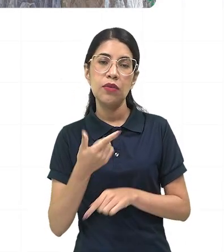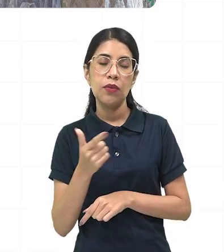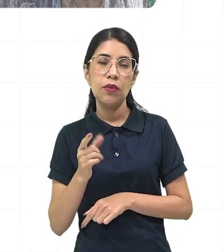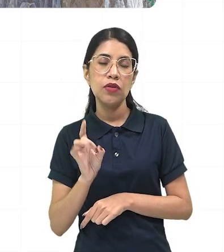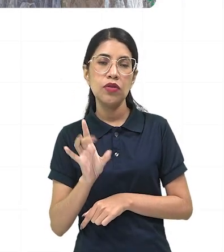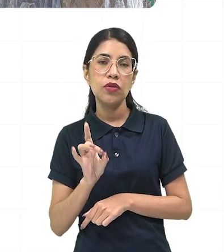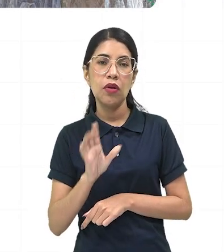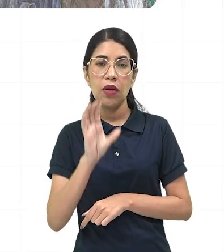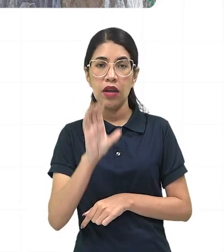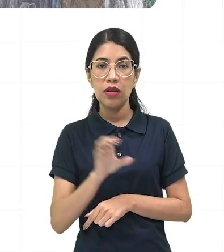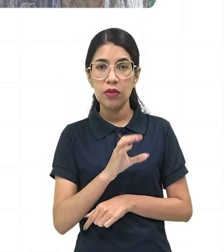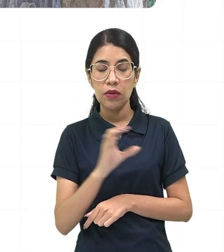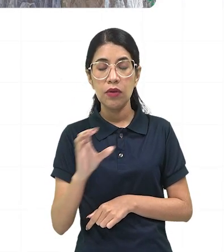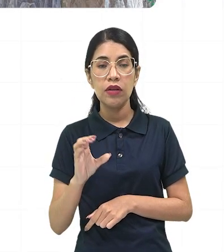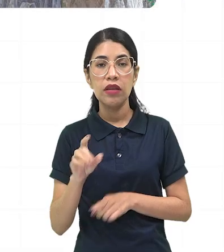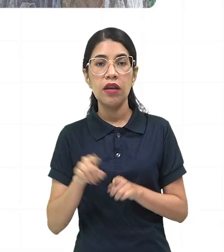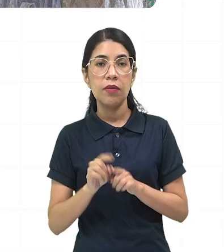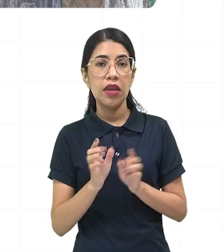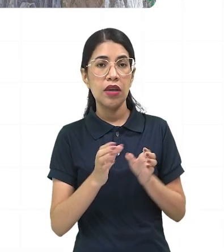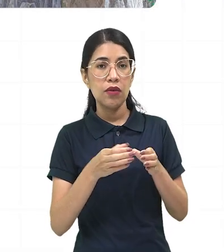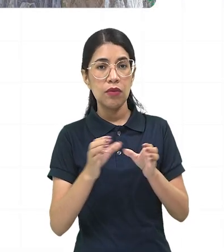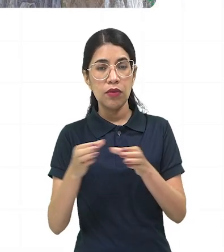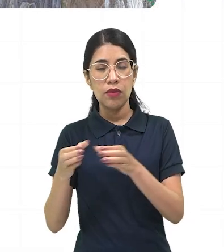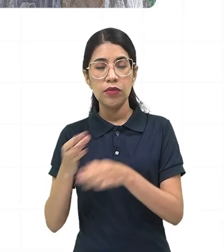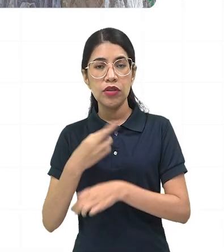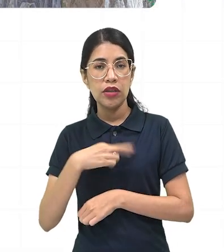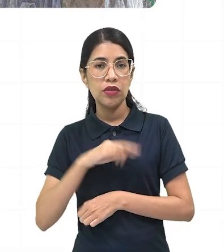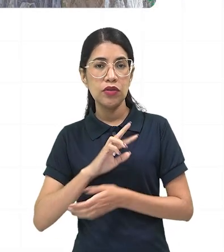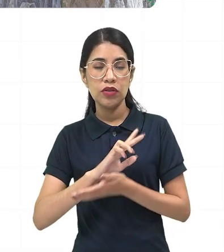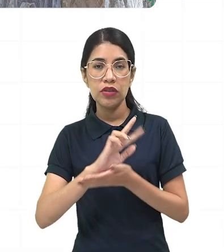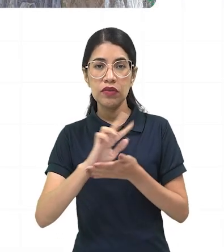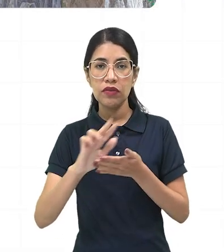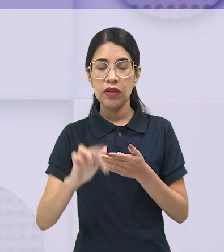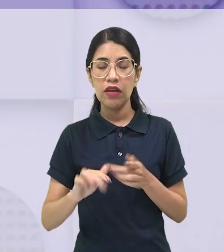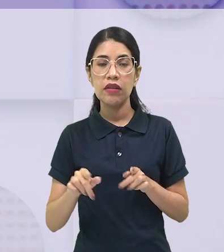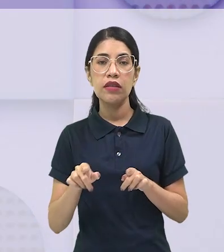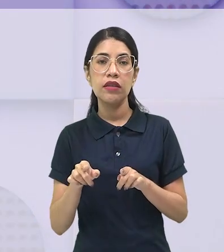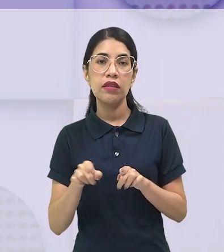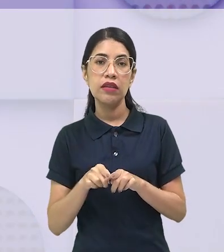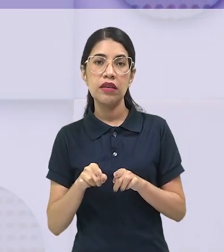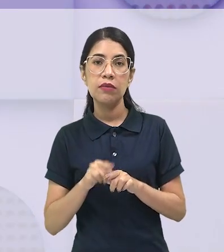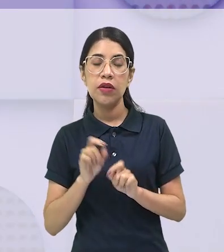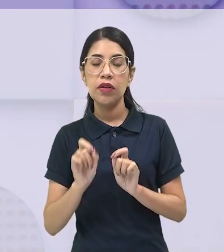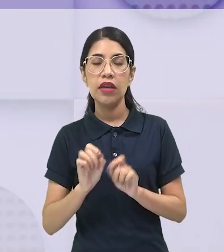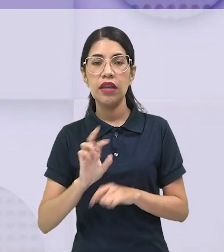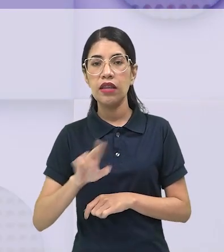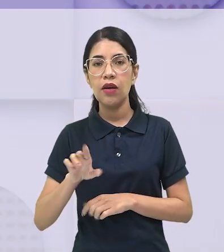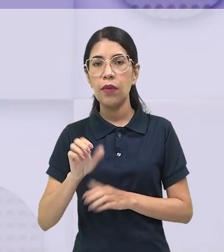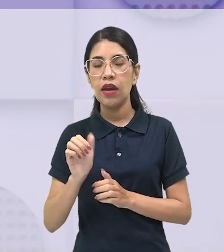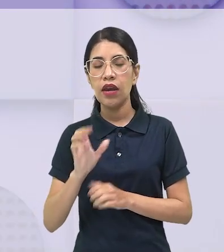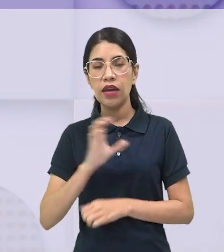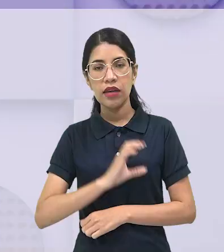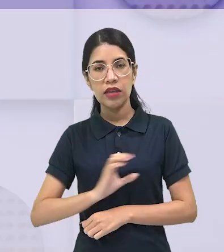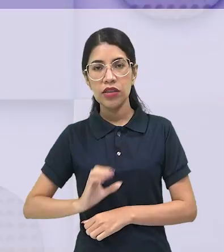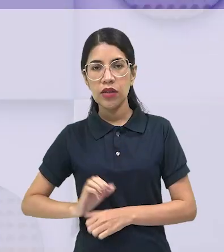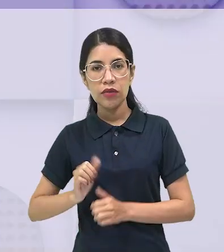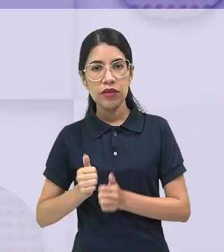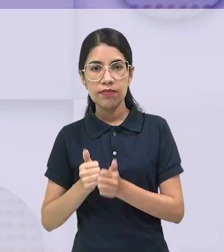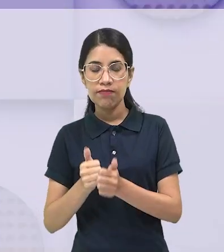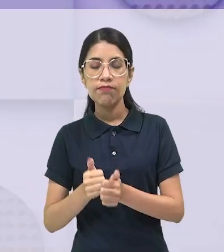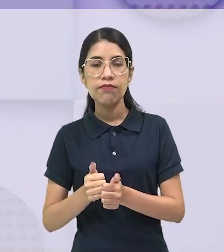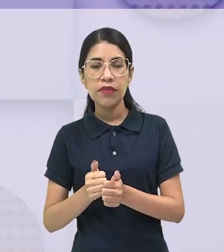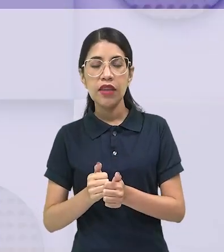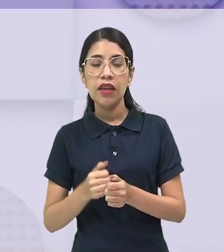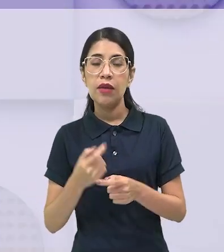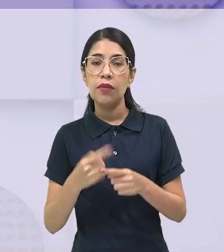Brasil, mas há também outros grupos religiosos, inclusive grupos religiosos não cristãos. E pelo fato